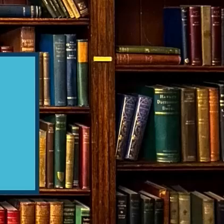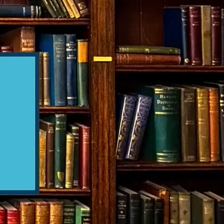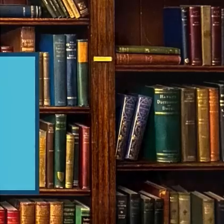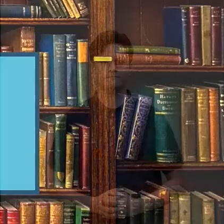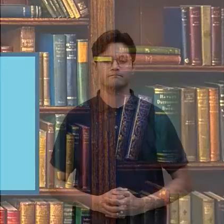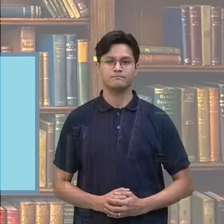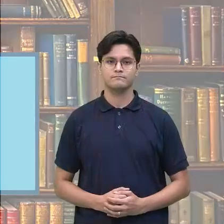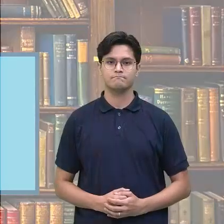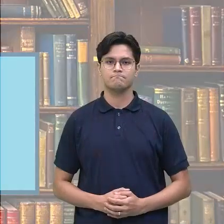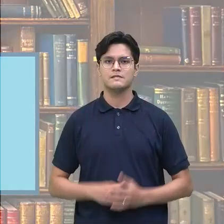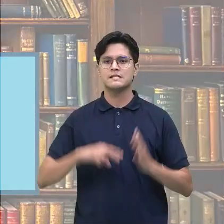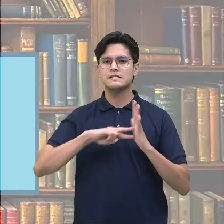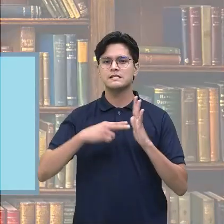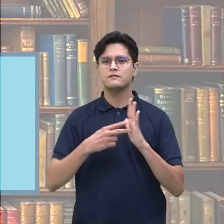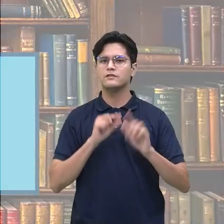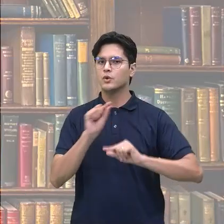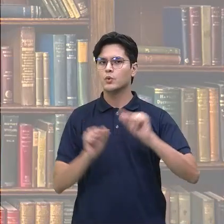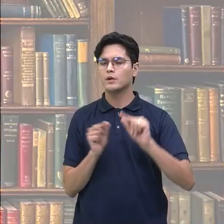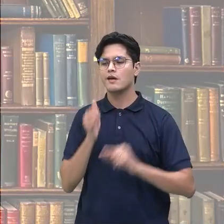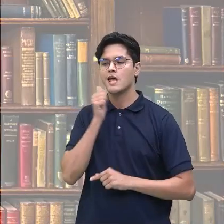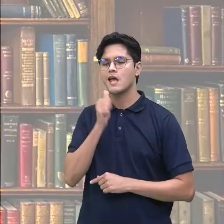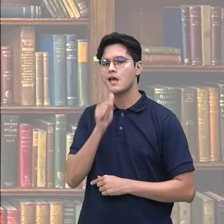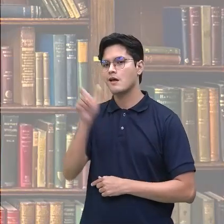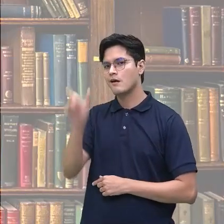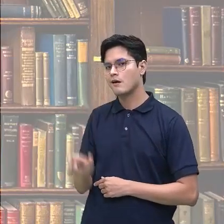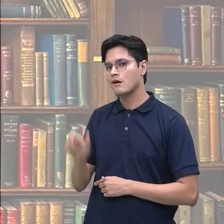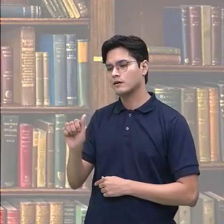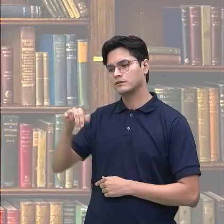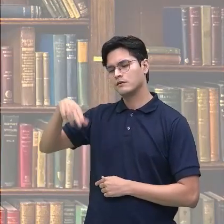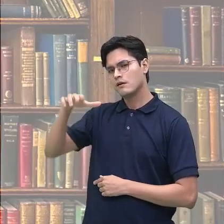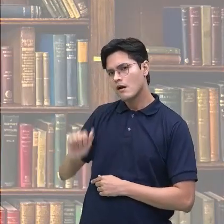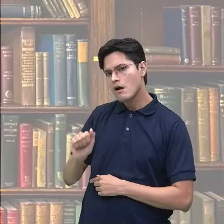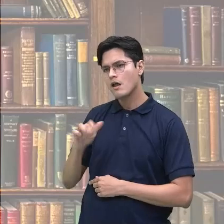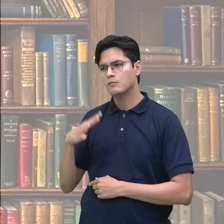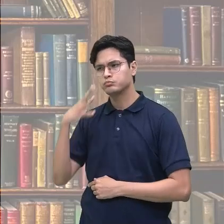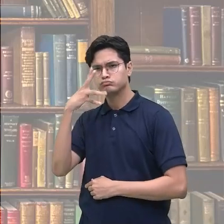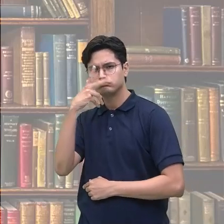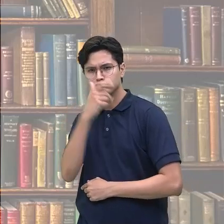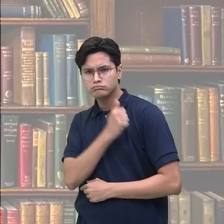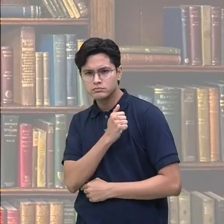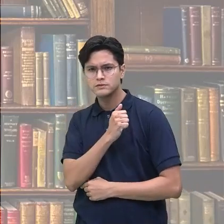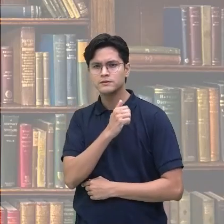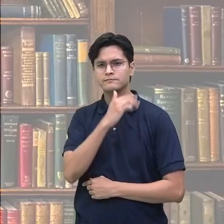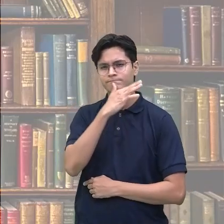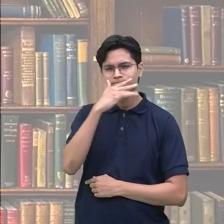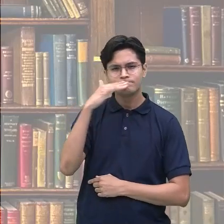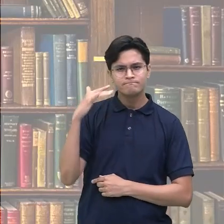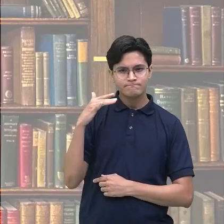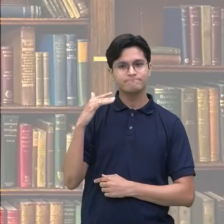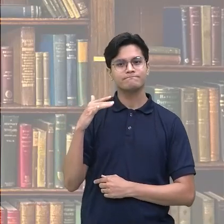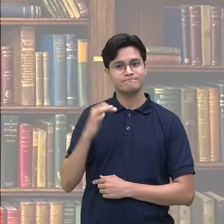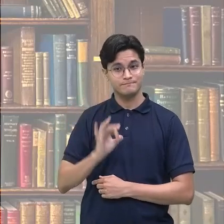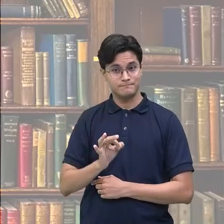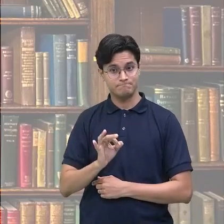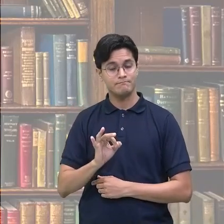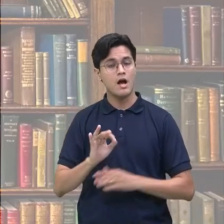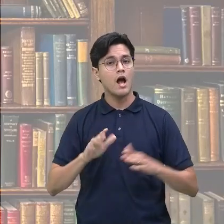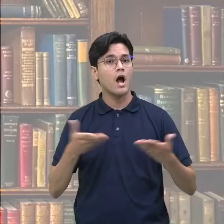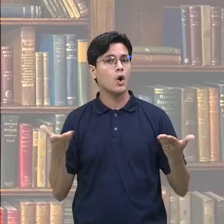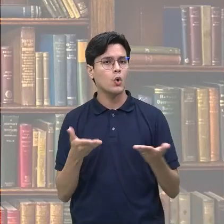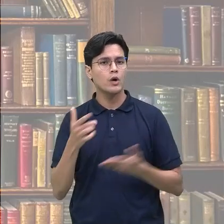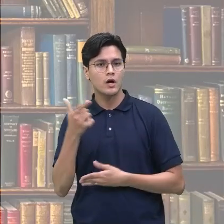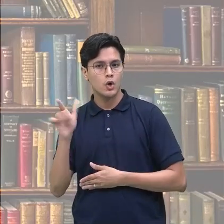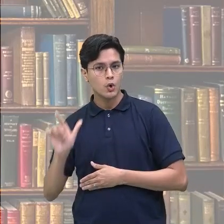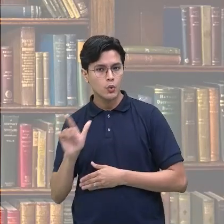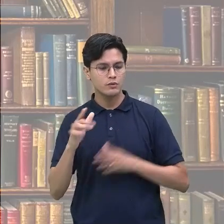cheirosa. Então aí nós temos a metáfora. Já a hipérbole é uma figura de linguagem que traz